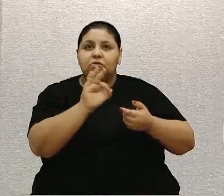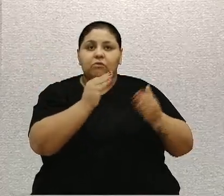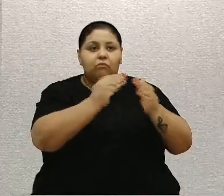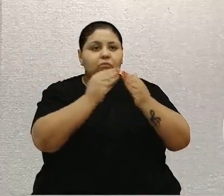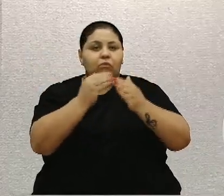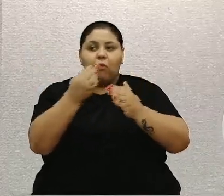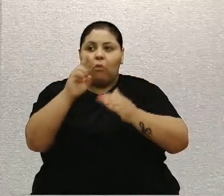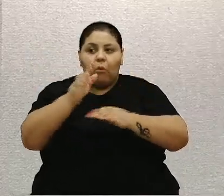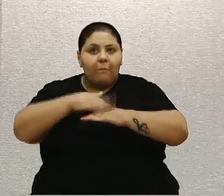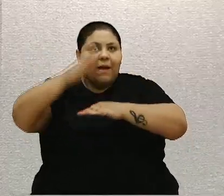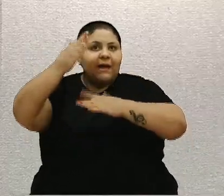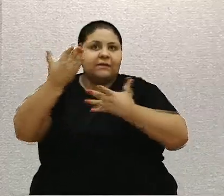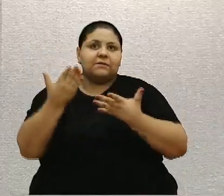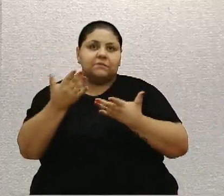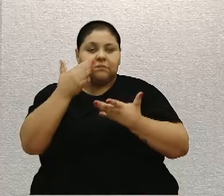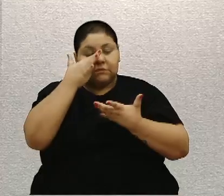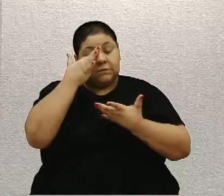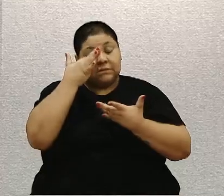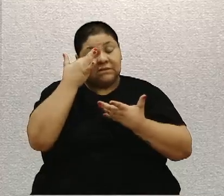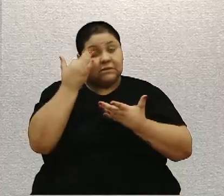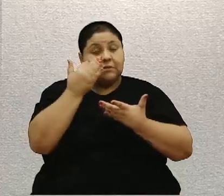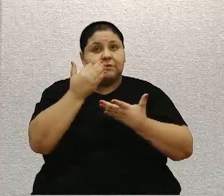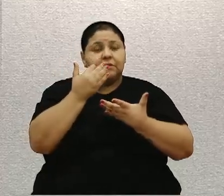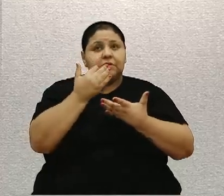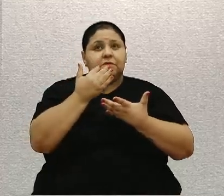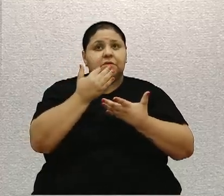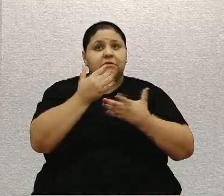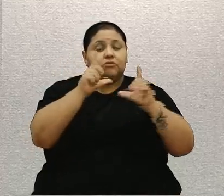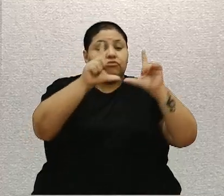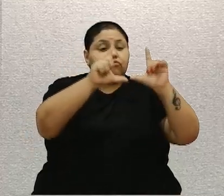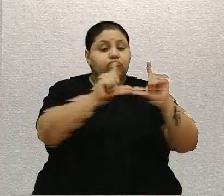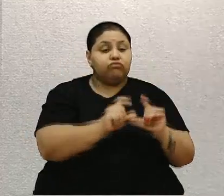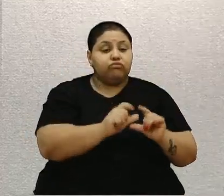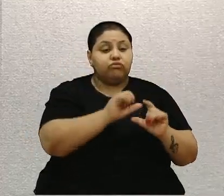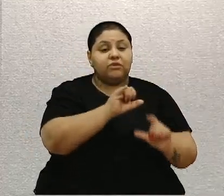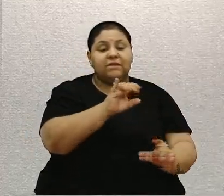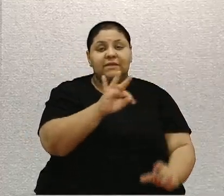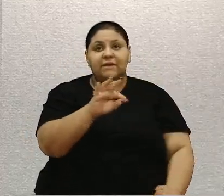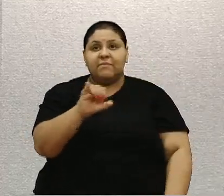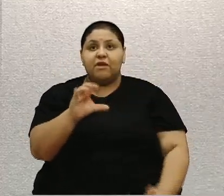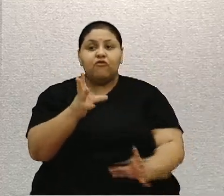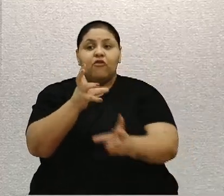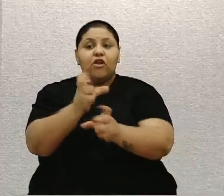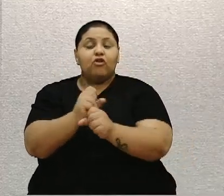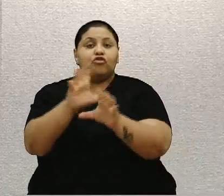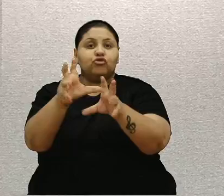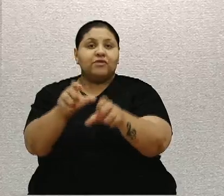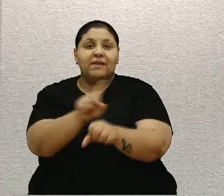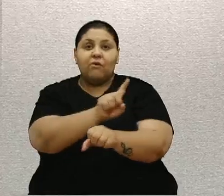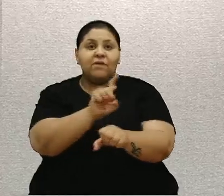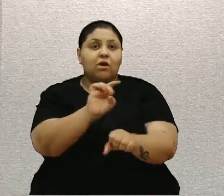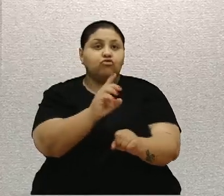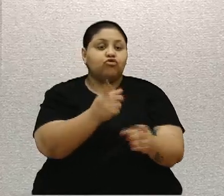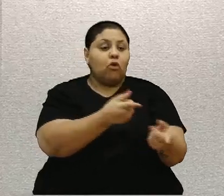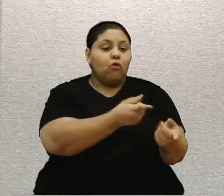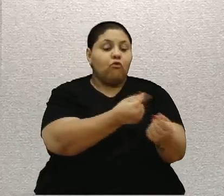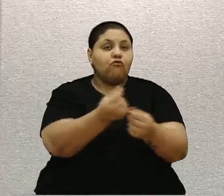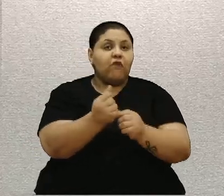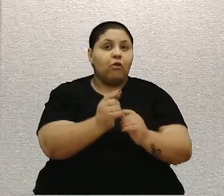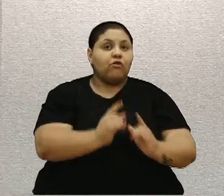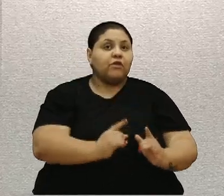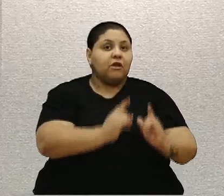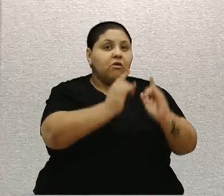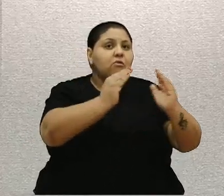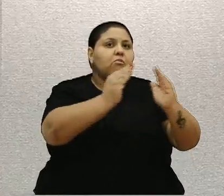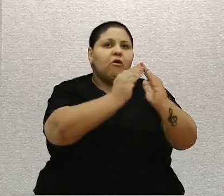às vezes. E isso vai ser onerado com o ITBI sobre o valor total. Não é o valor do imóvel apenas, mas o valor da transação. Isso aí